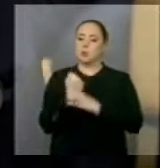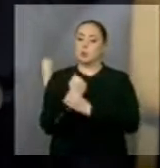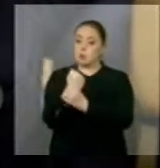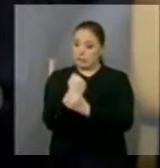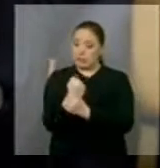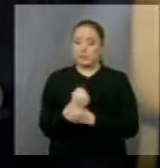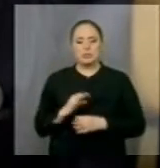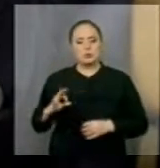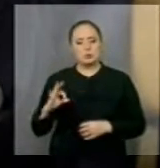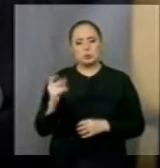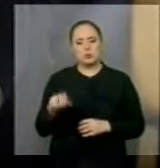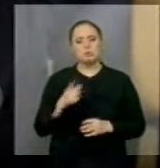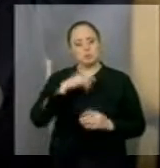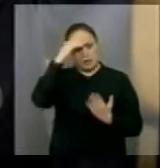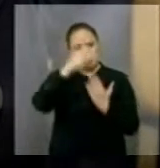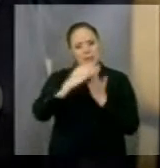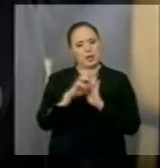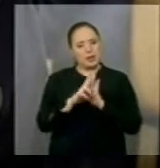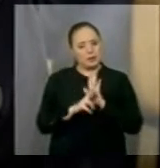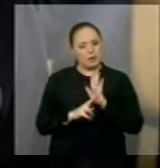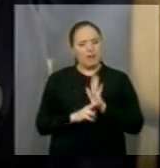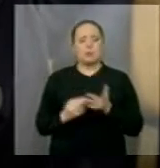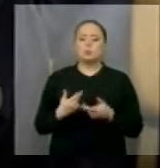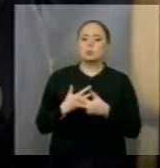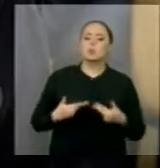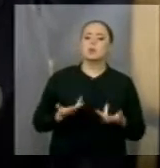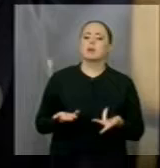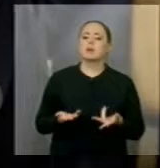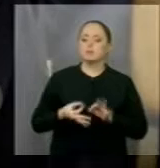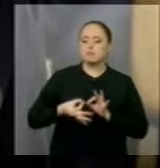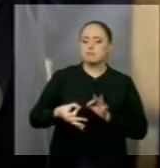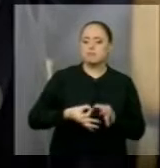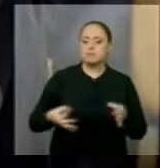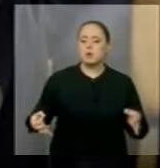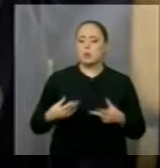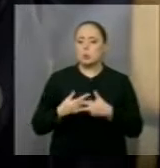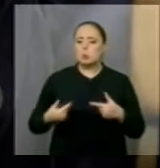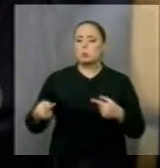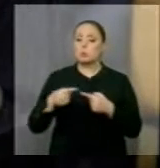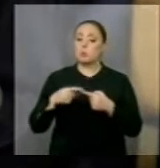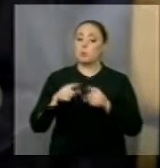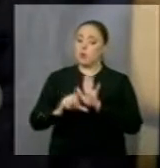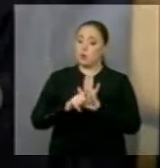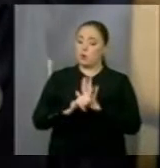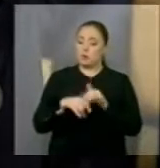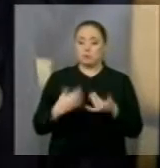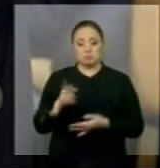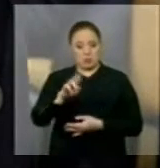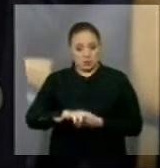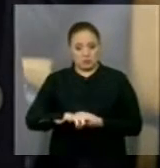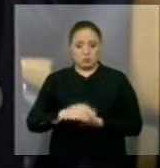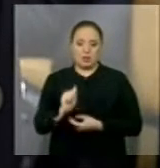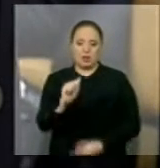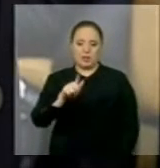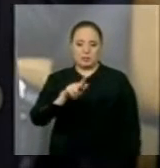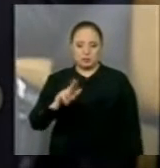cultivo todo ele regrado, com requisitos todos eles delineados pela legislação de regência, razão pela qual a